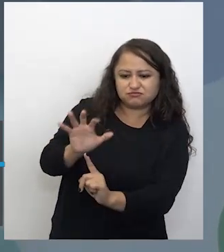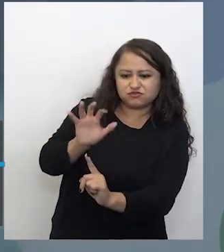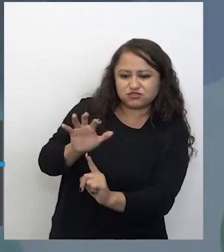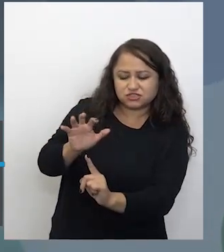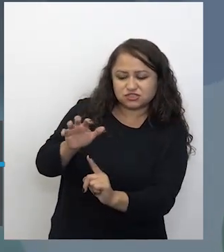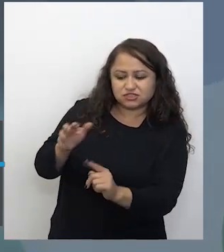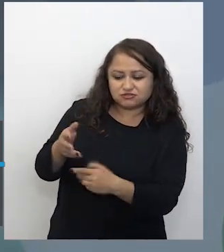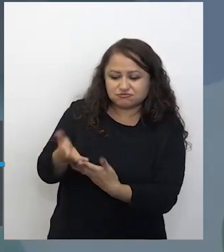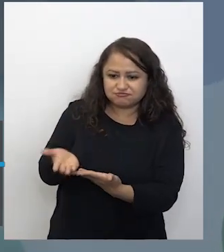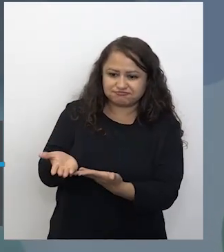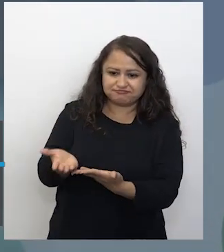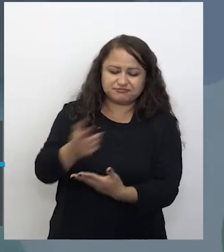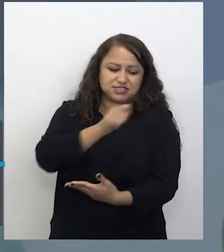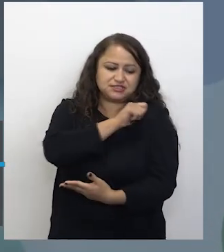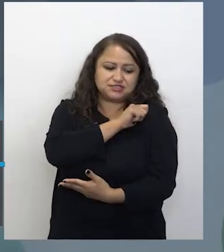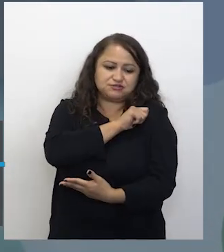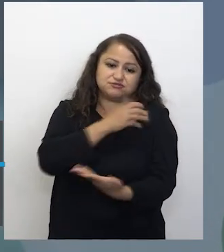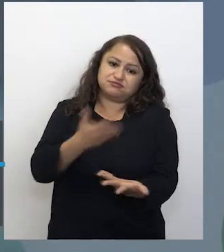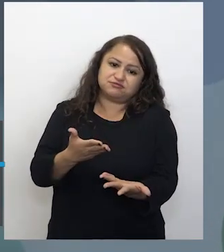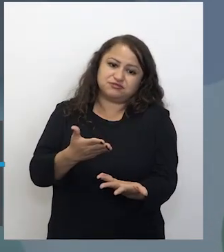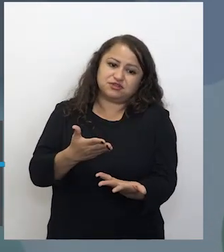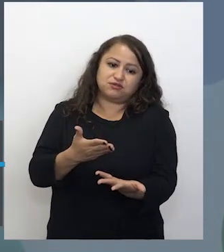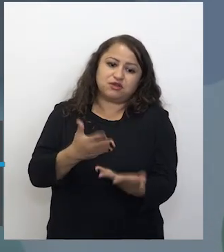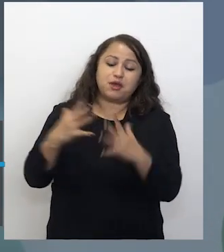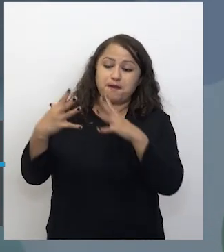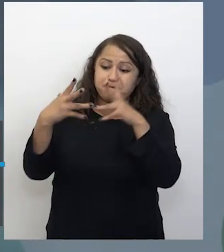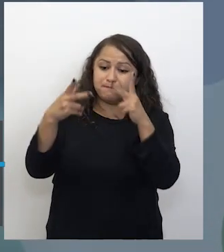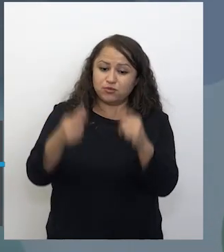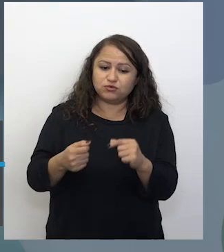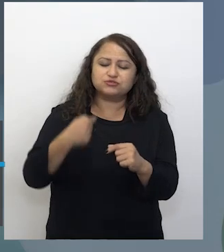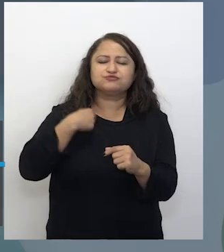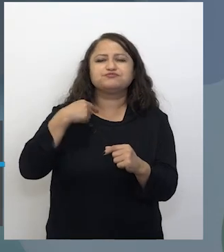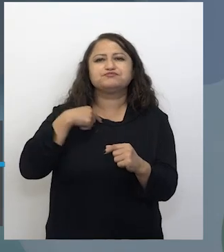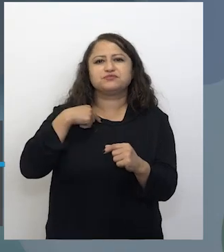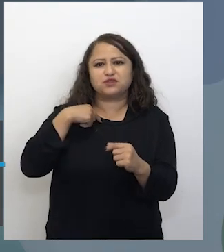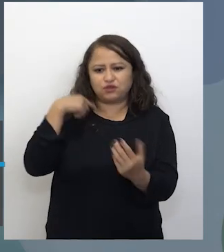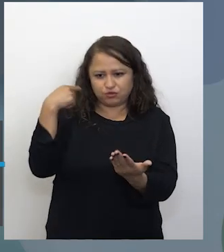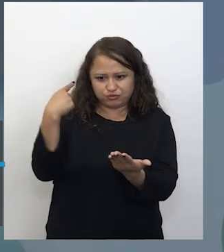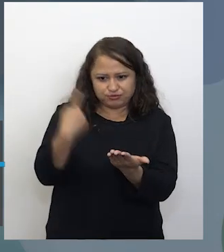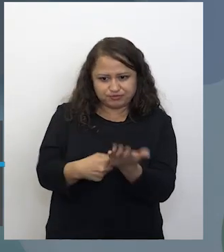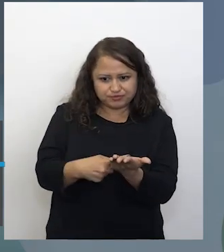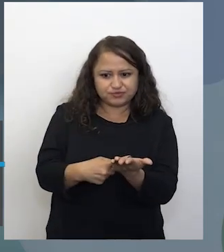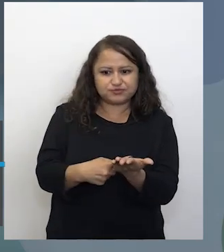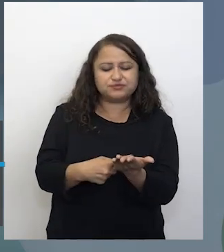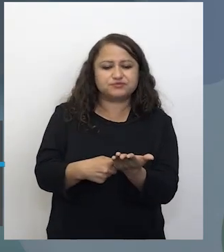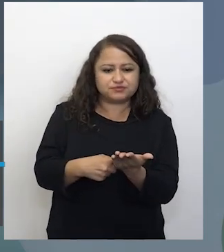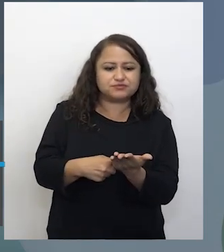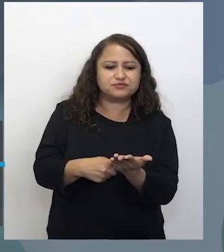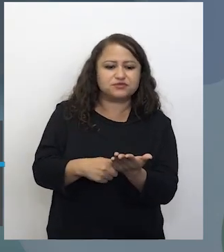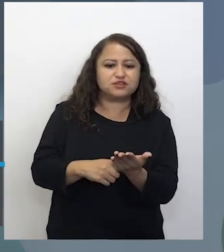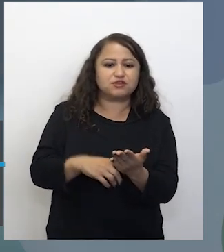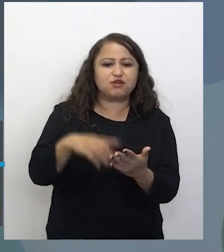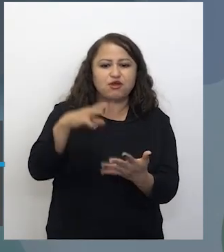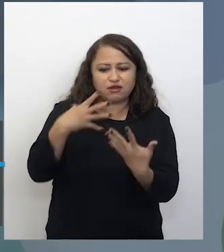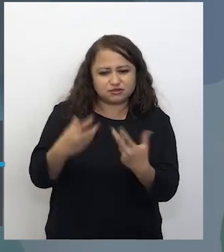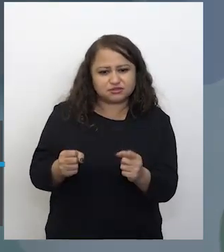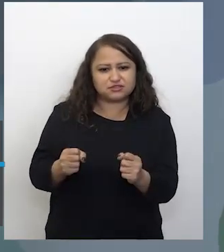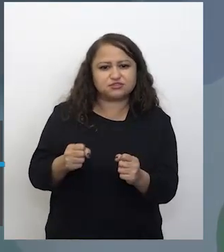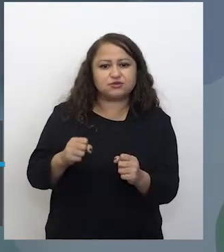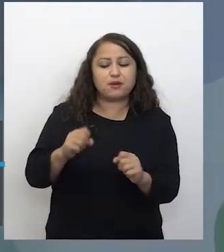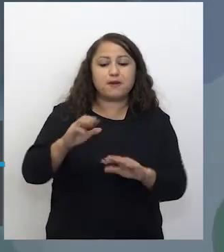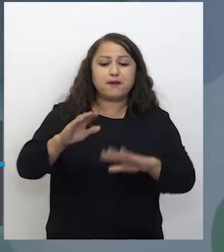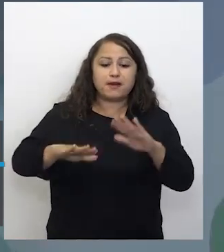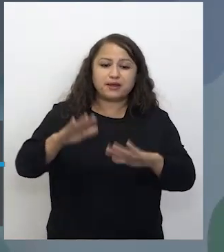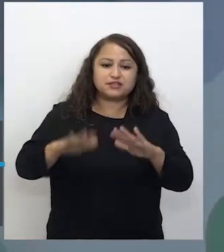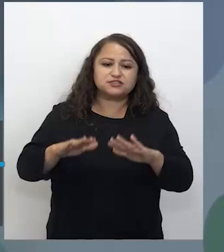li aqui vários comentários, muitos eu concordo também, depois eu vou terminar de ler, até porque nem sempre aqui durante a